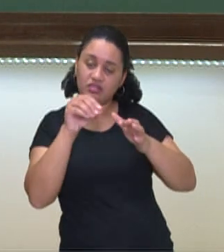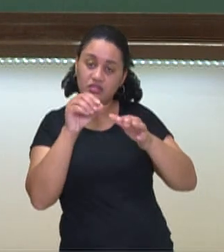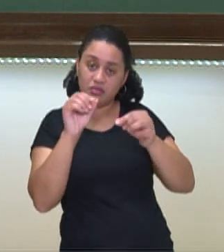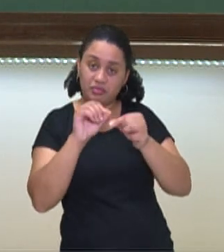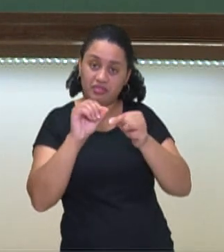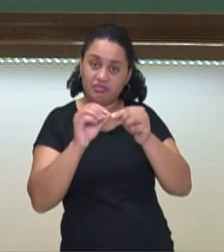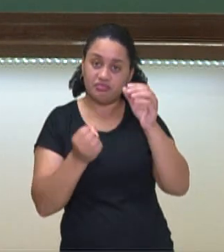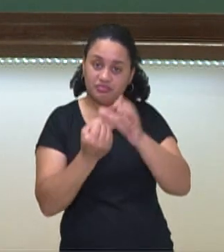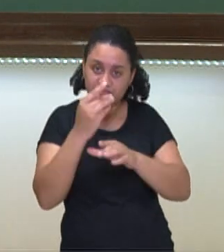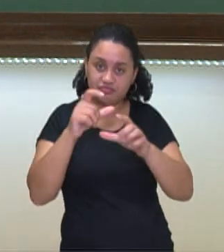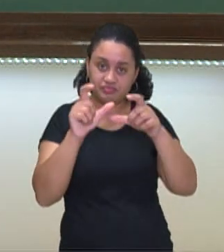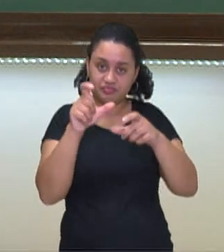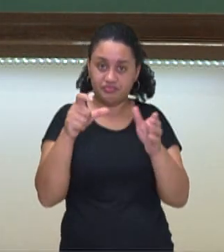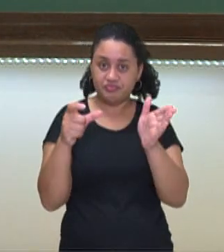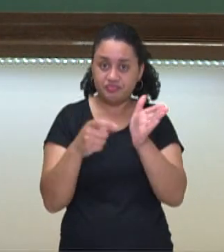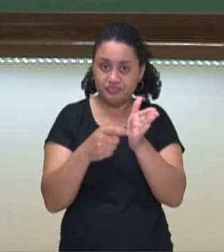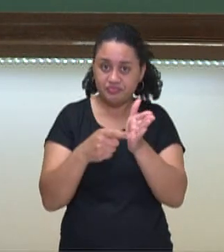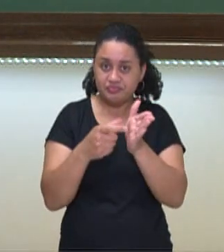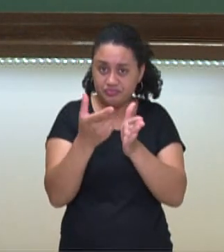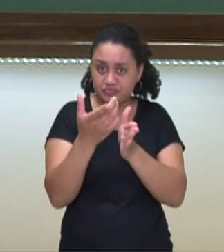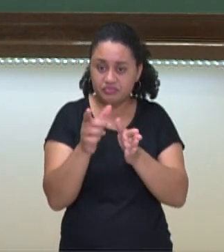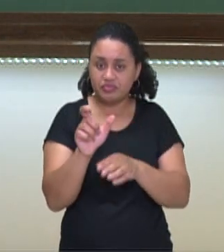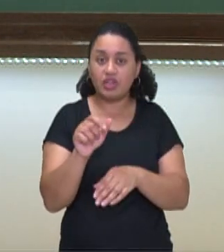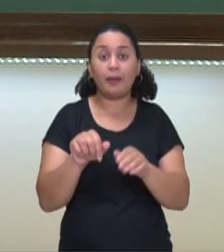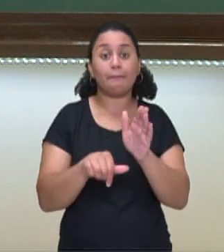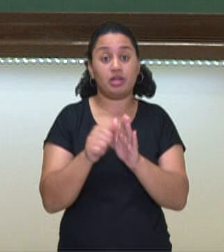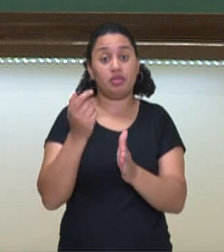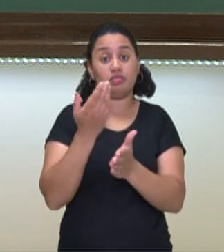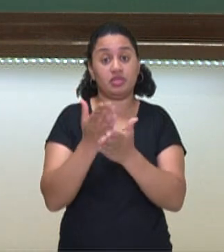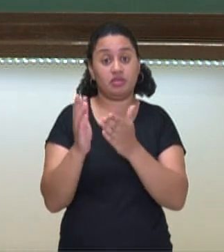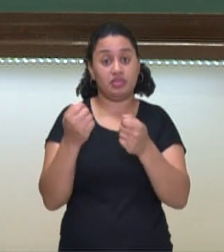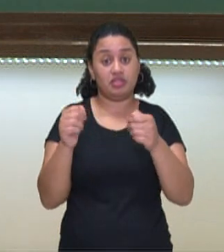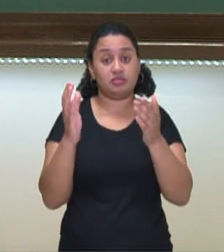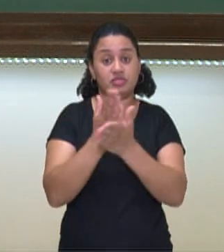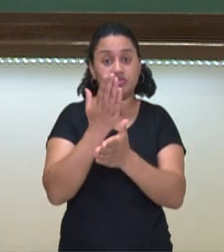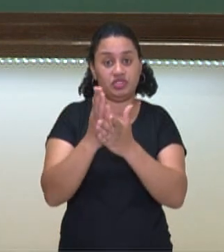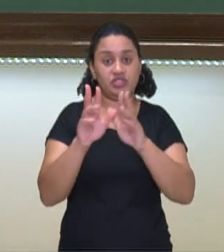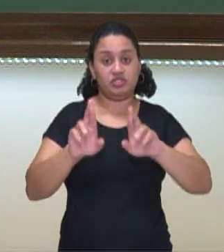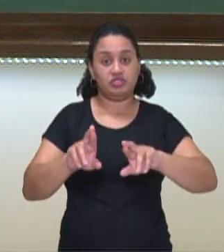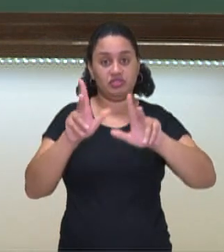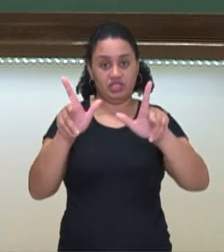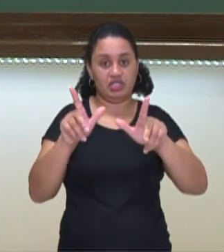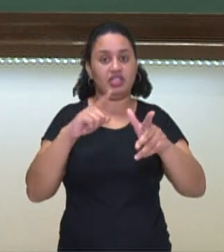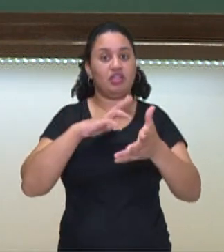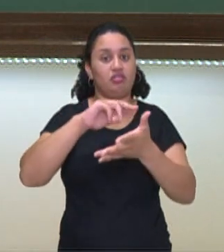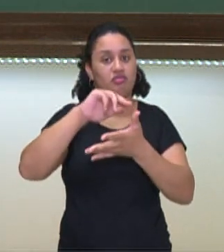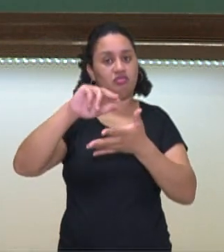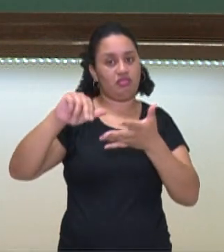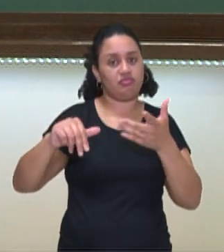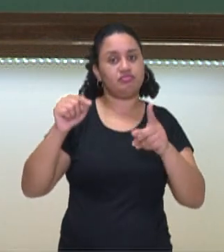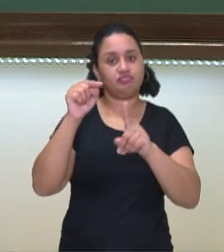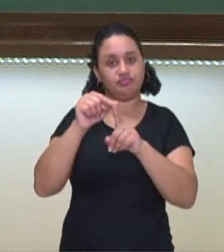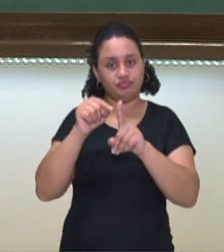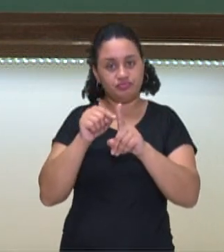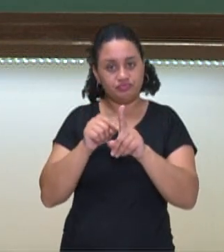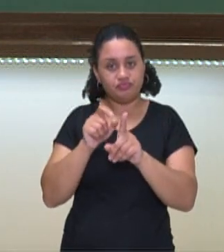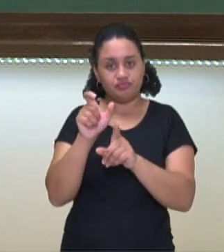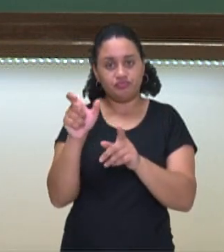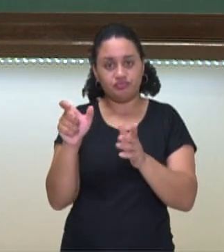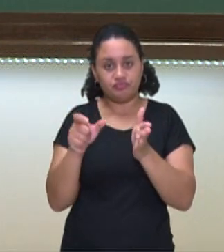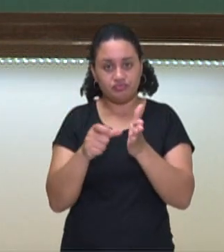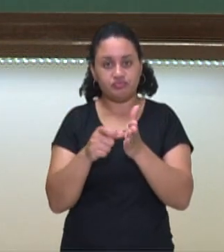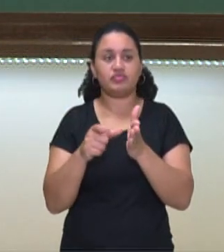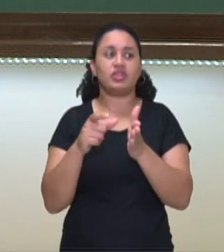pilha? Ora, primeiro nós precisamos diferenciar. Existem vários tipos de pilha. As